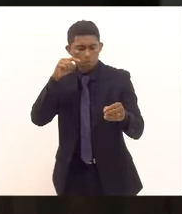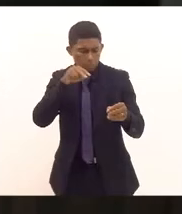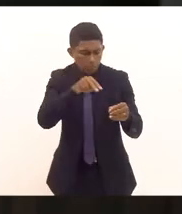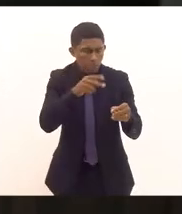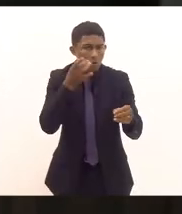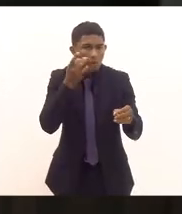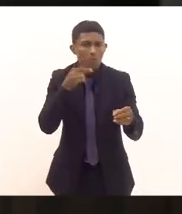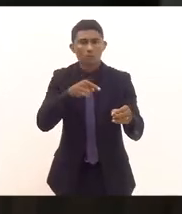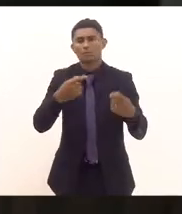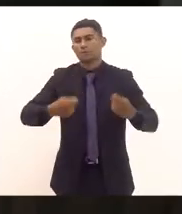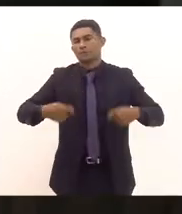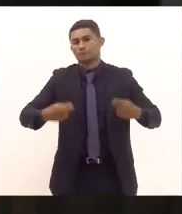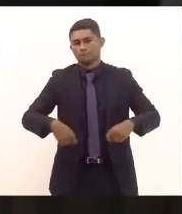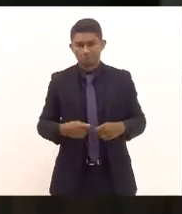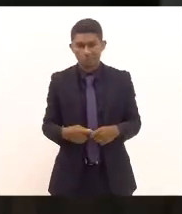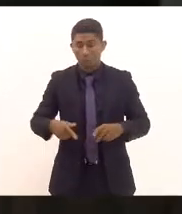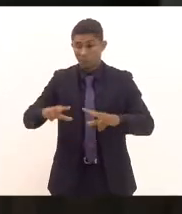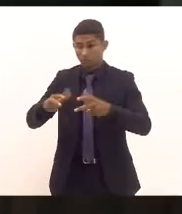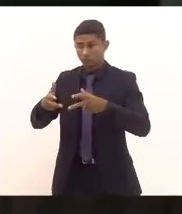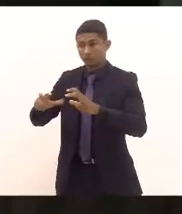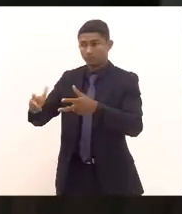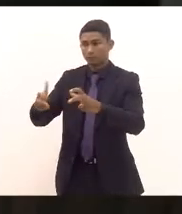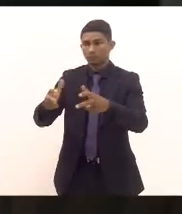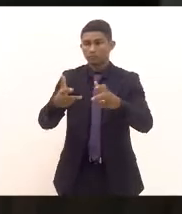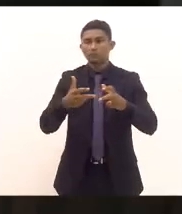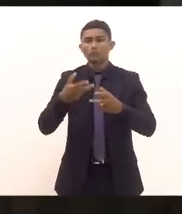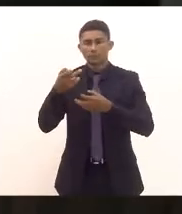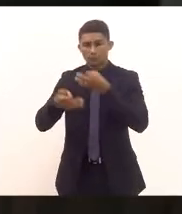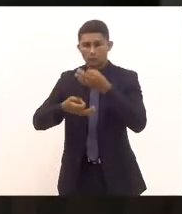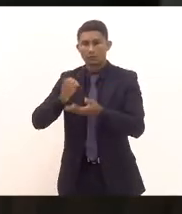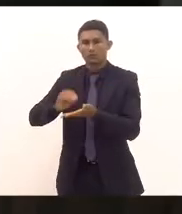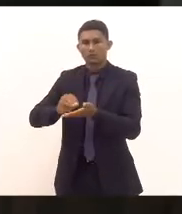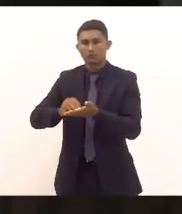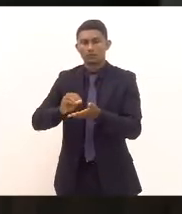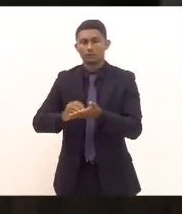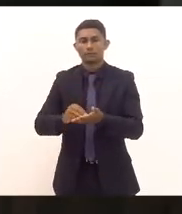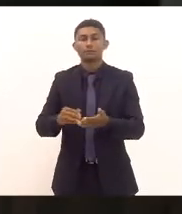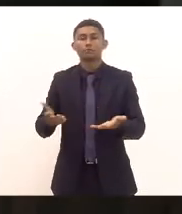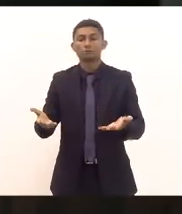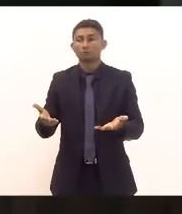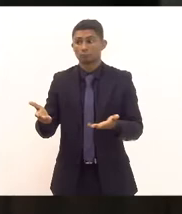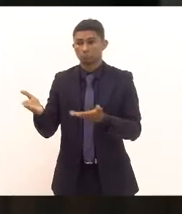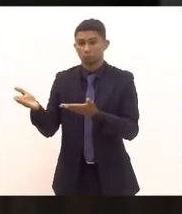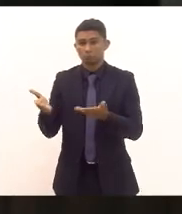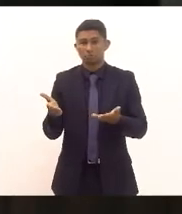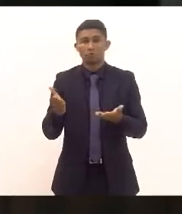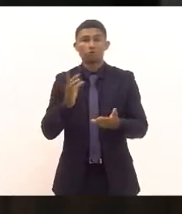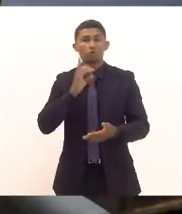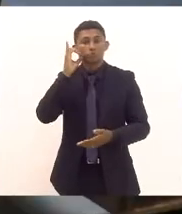do de começa as emendas de plenário para emitir parecer sobre as emendas de plenário Deputado Márcio Pacheco